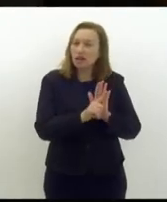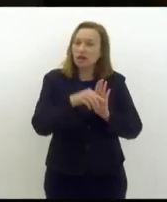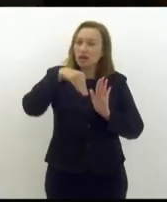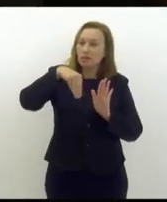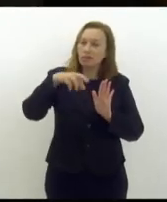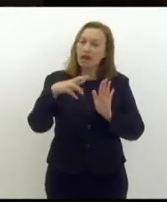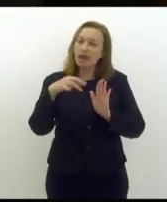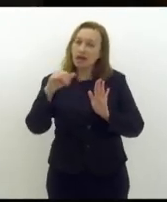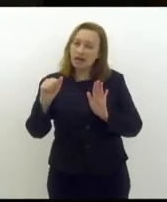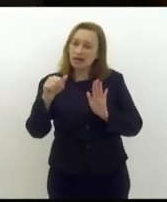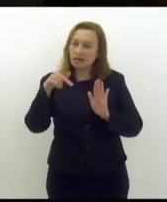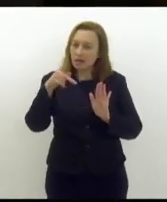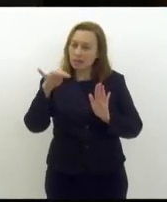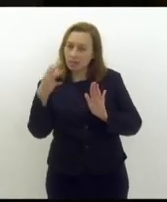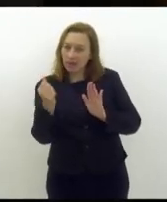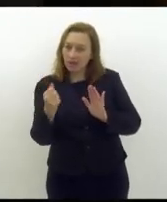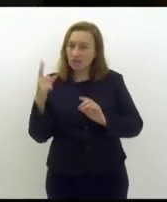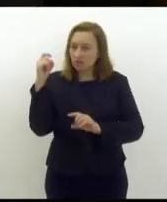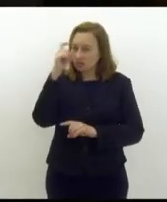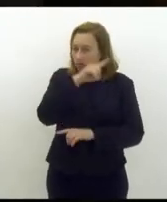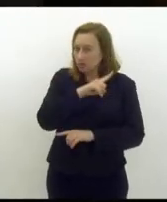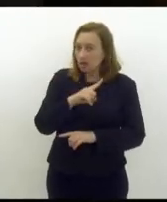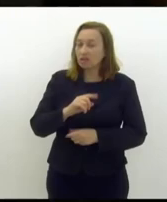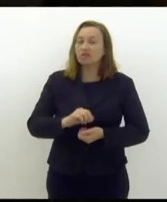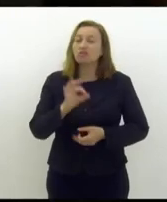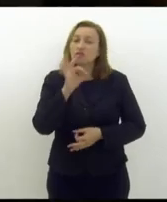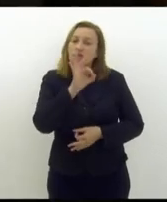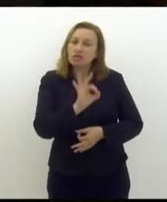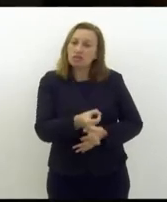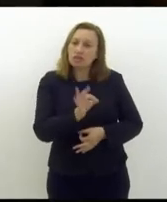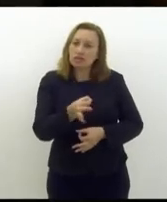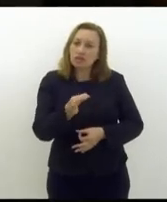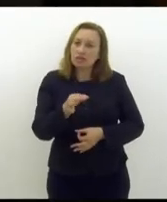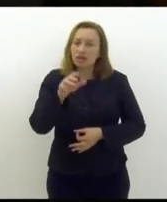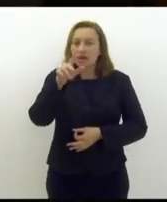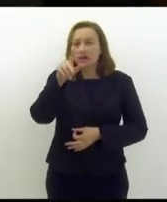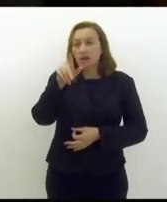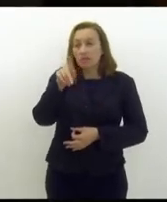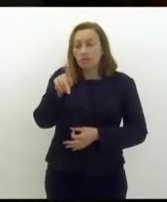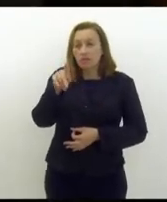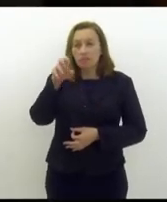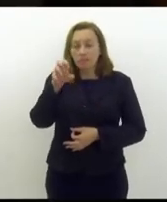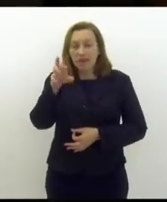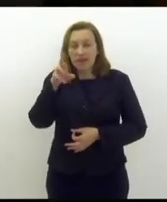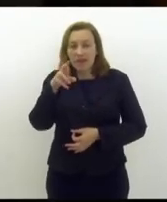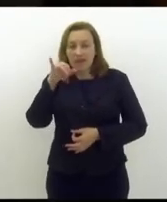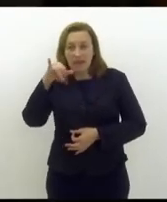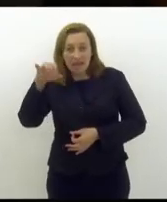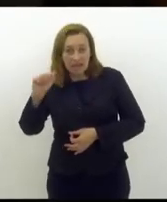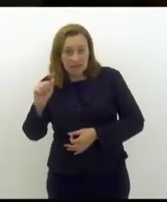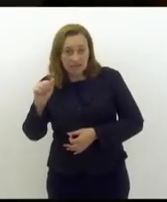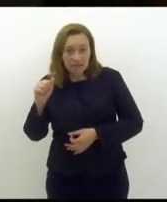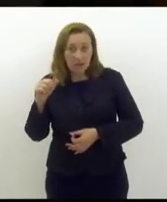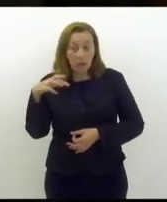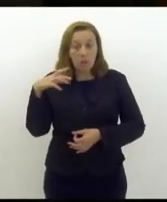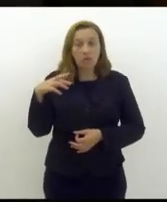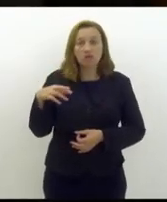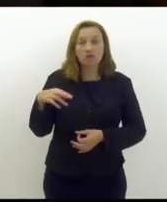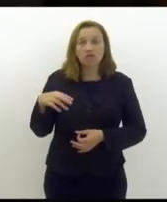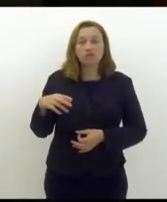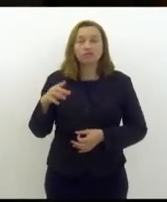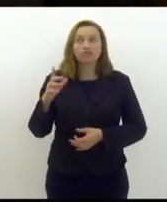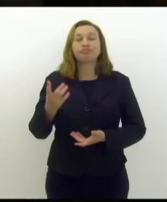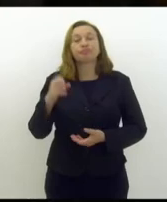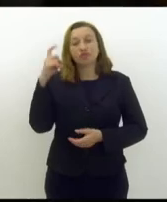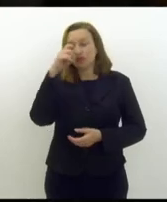que a gente atravessou com dificuldade foi justamente as perícias né que essas perícias têm uma dificuldade de